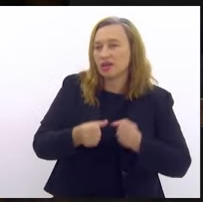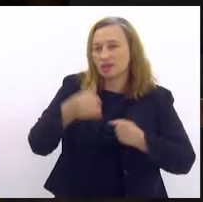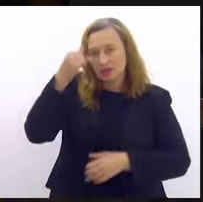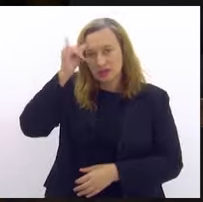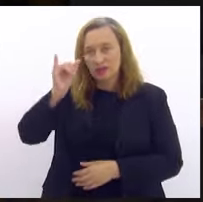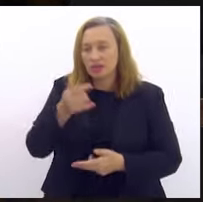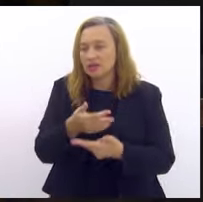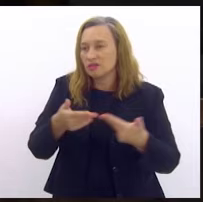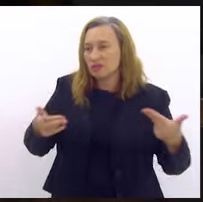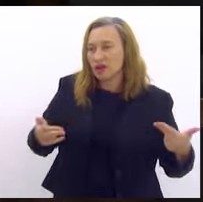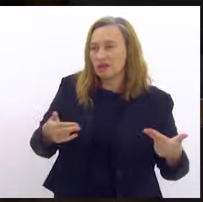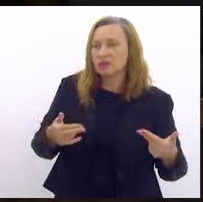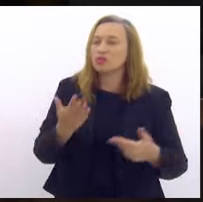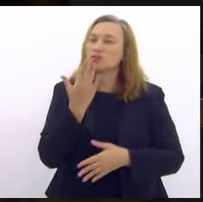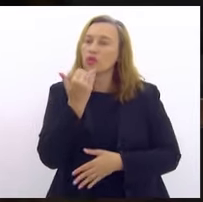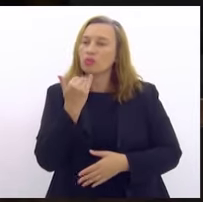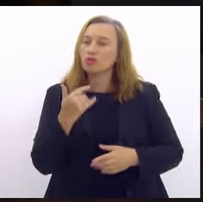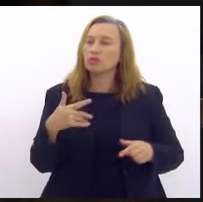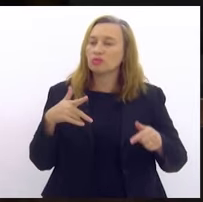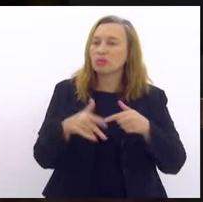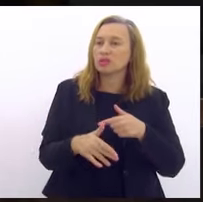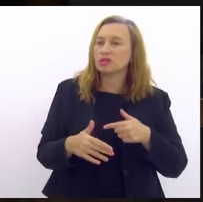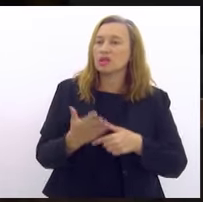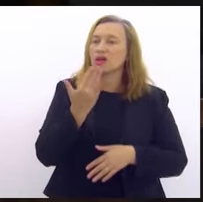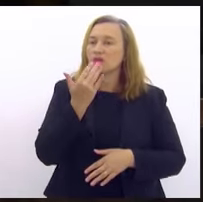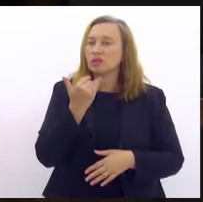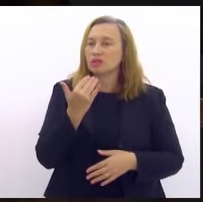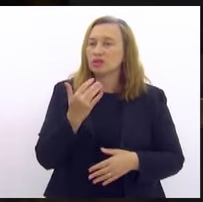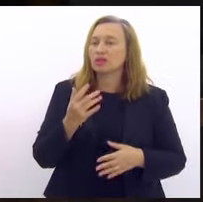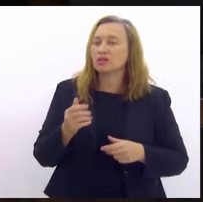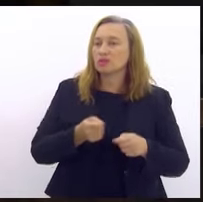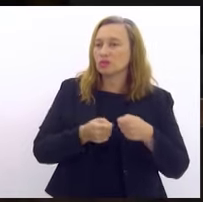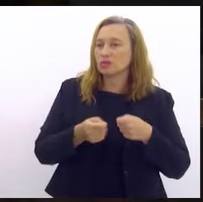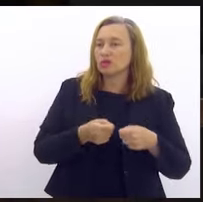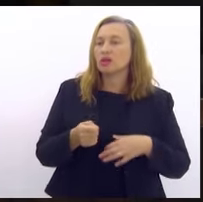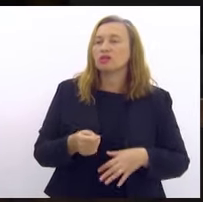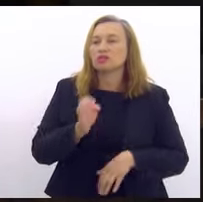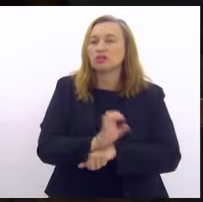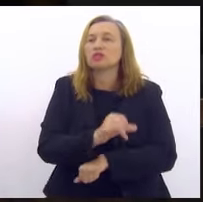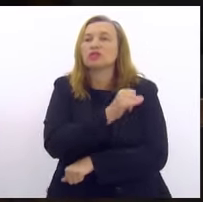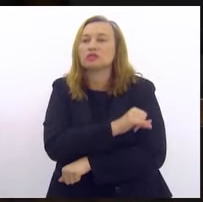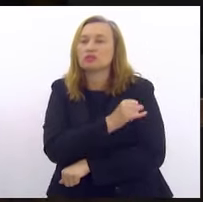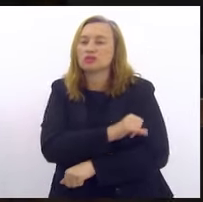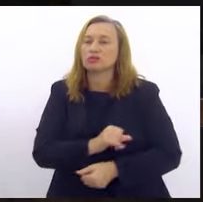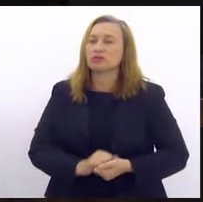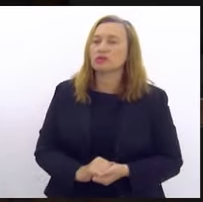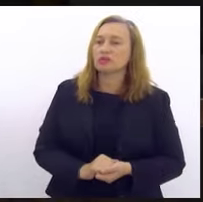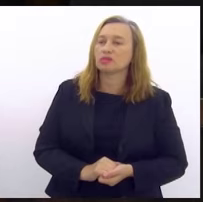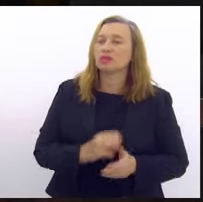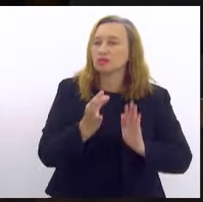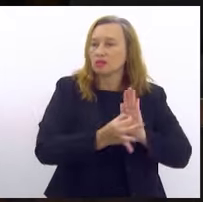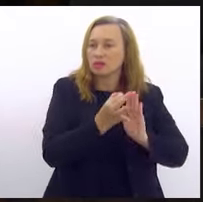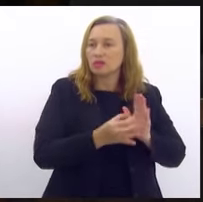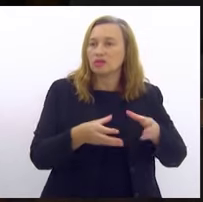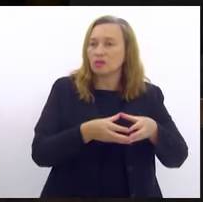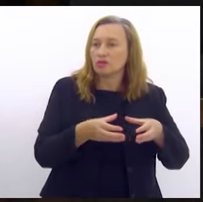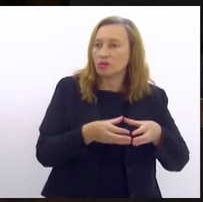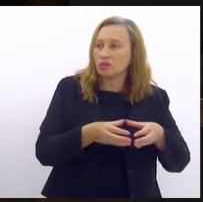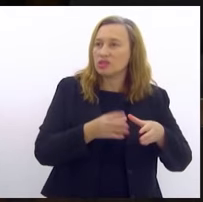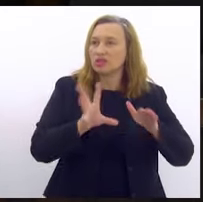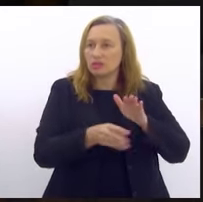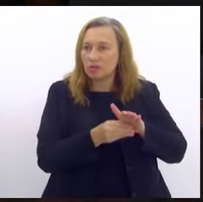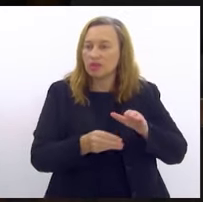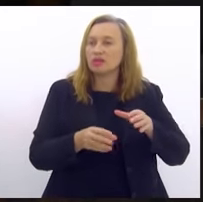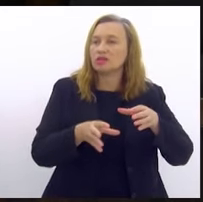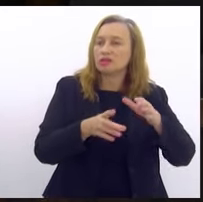múltiplos alimentos, que impossibilite uma alimentação considerada regular no âmbito do Estado do Rio de Janeiro, pendendo de parecer da Comissão de Emendas